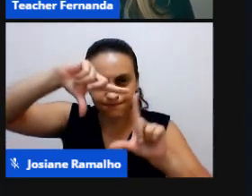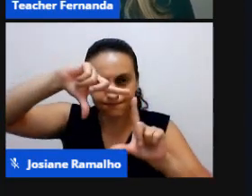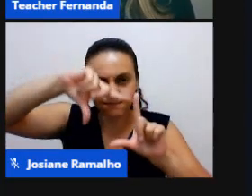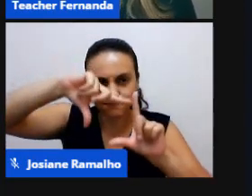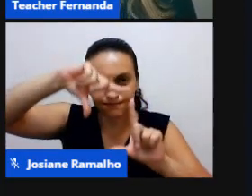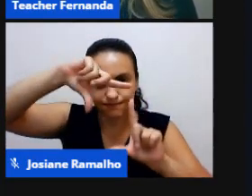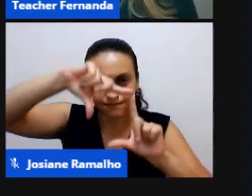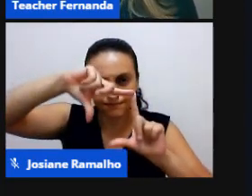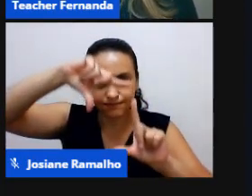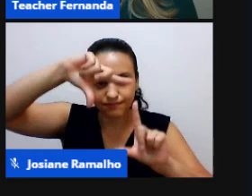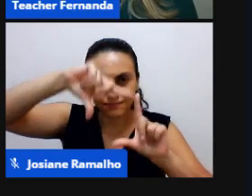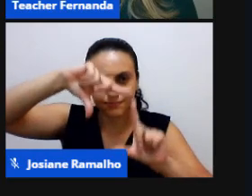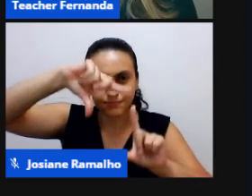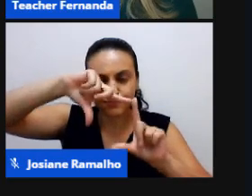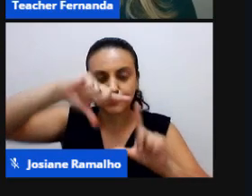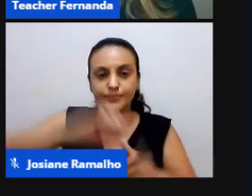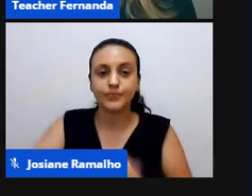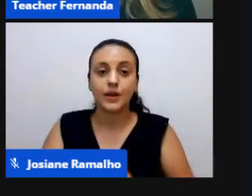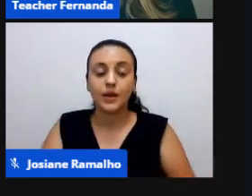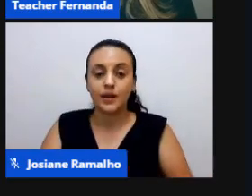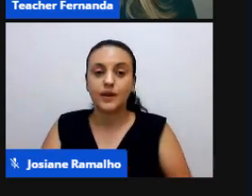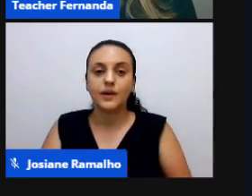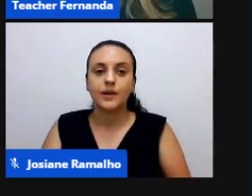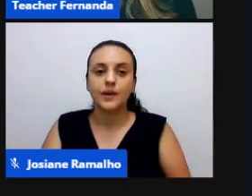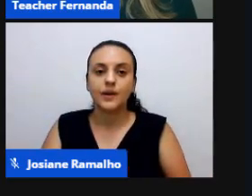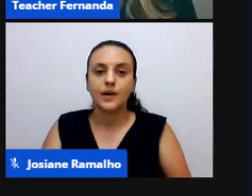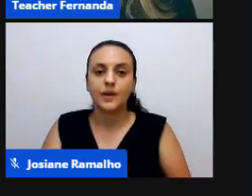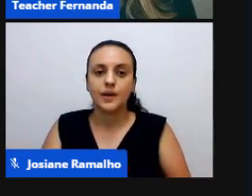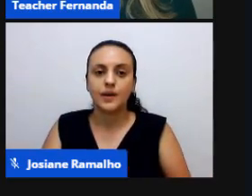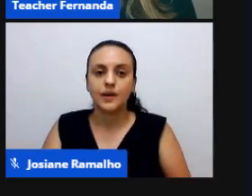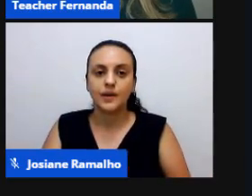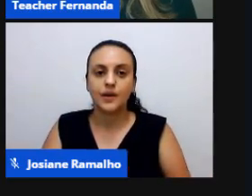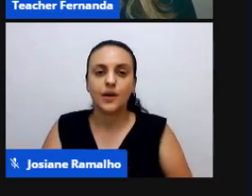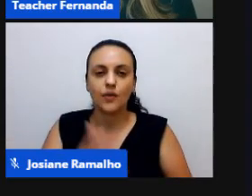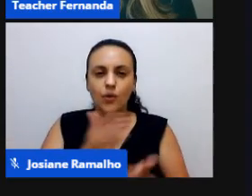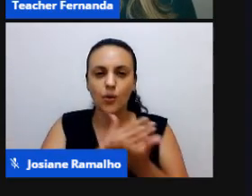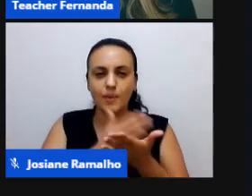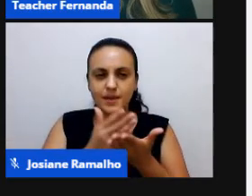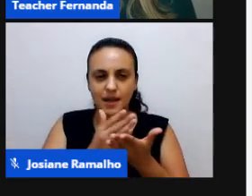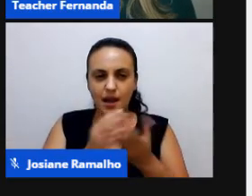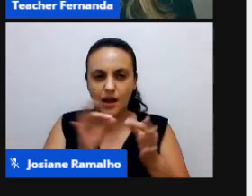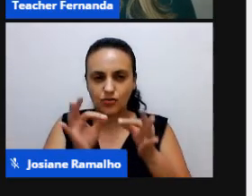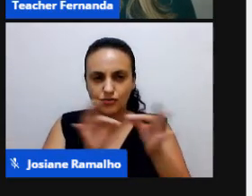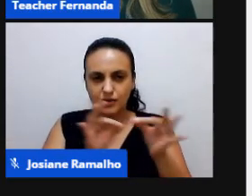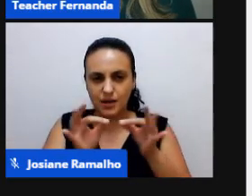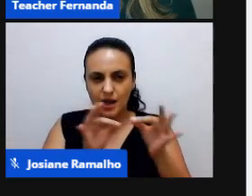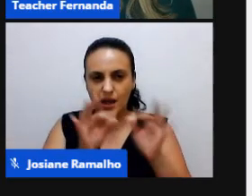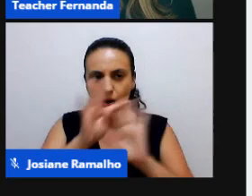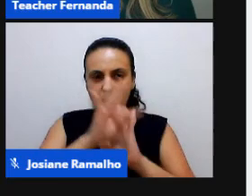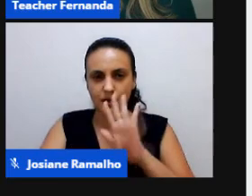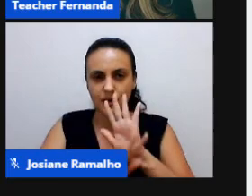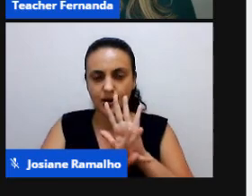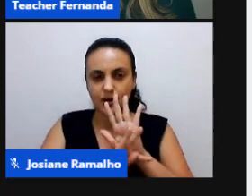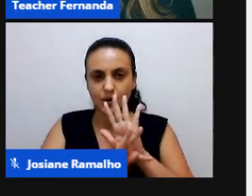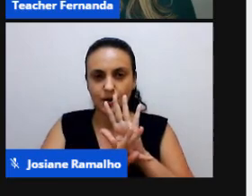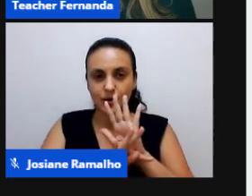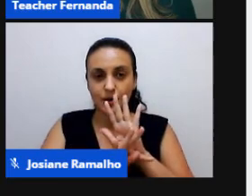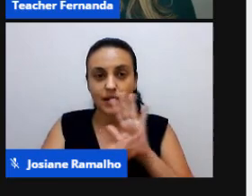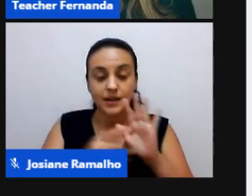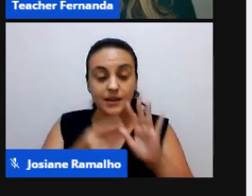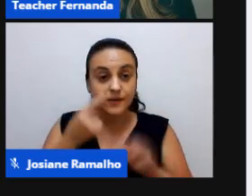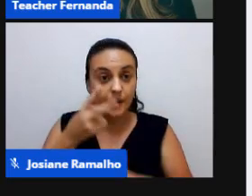aqui? Eu vou começar a mexer no texto e vocês vão começar a observar que vai aparecer uma linha